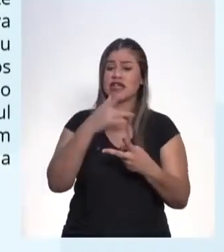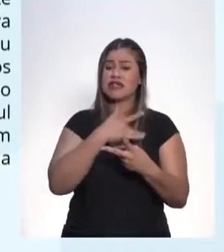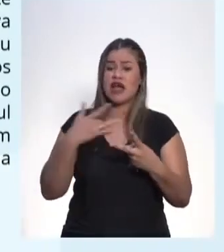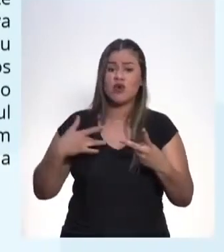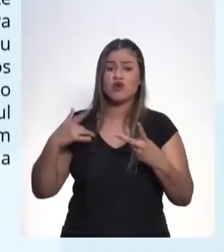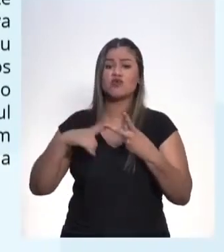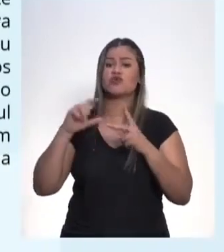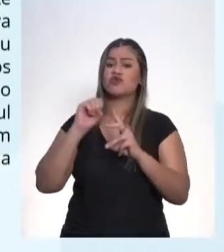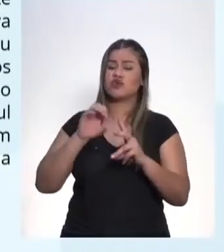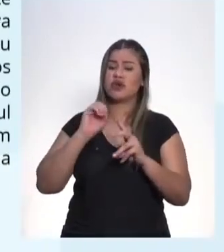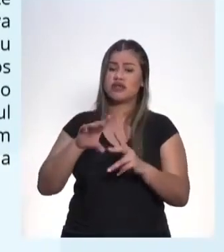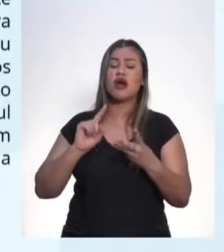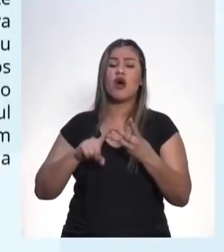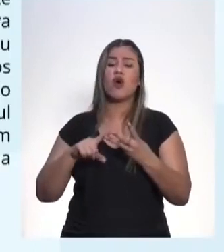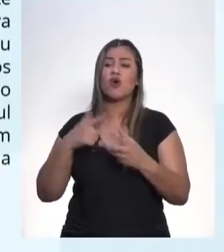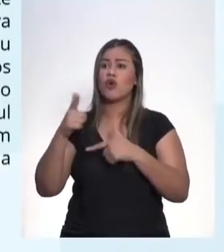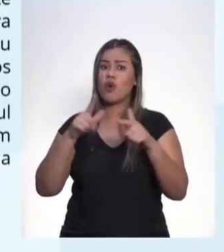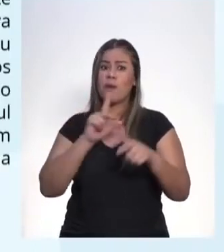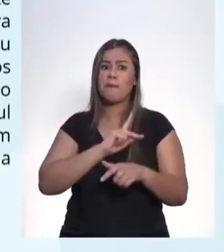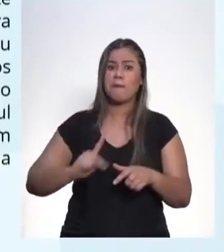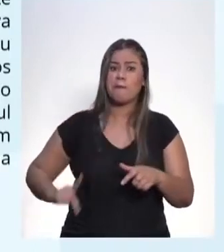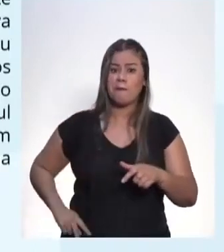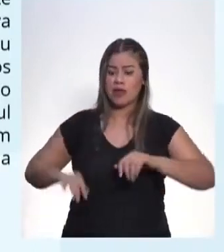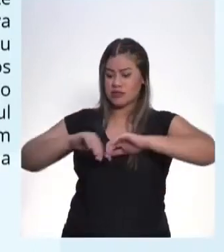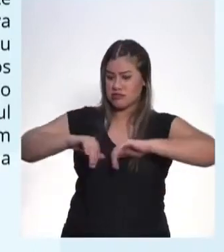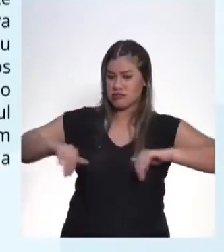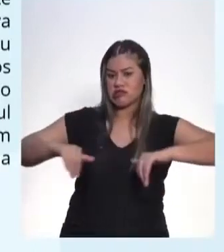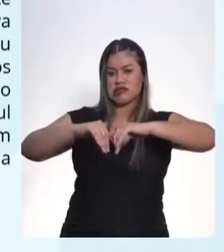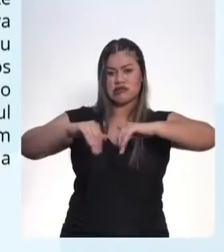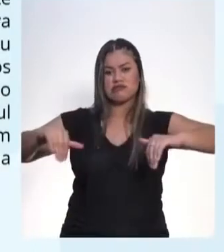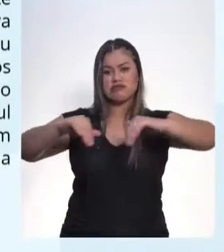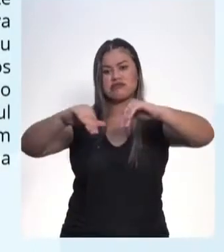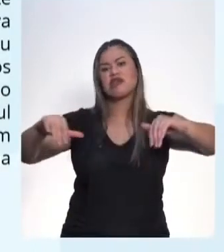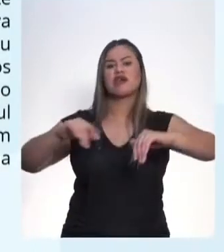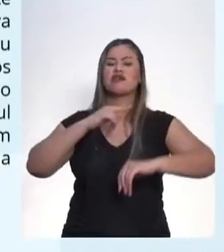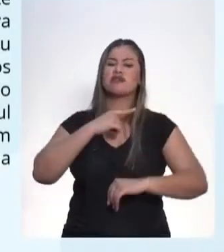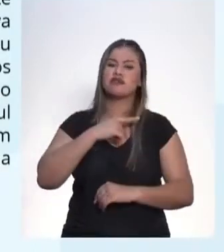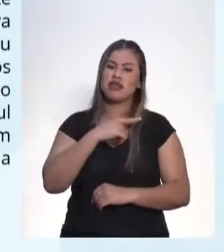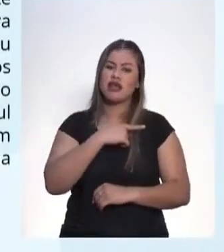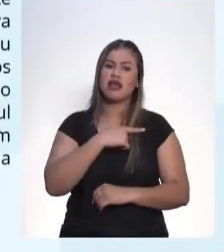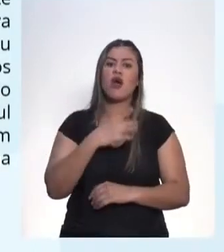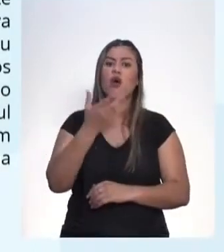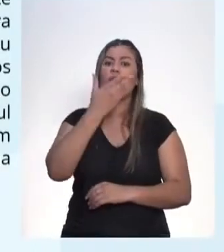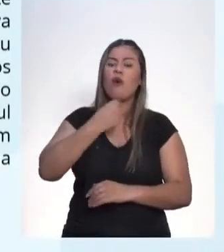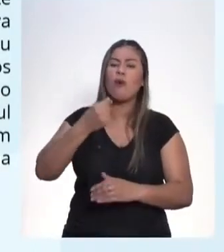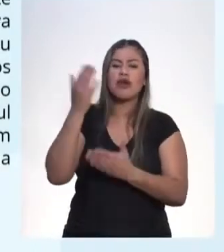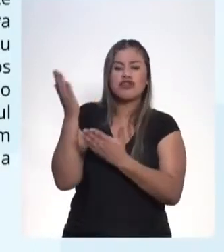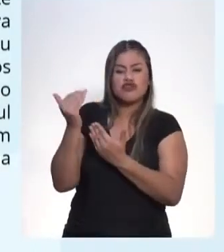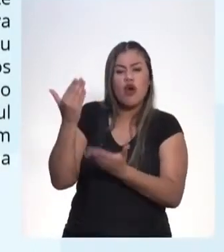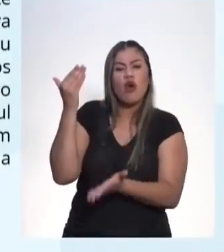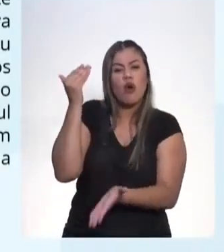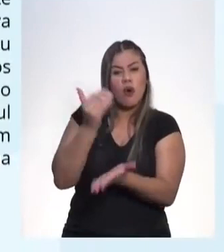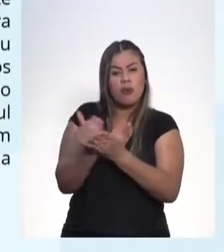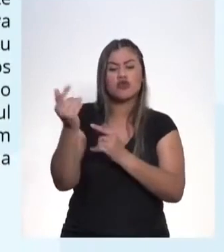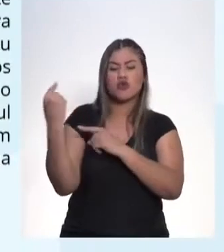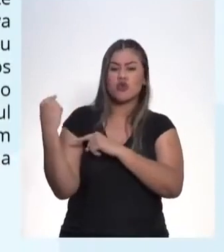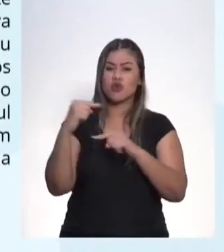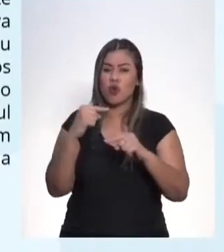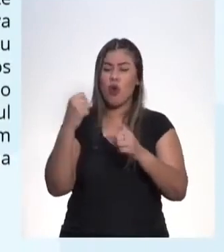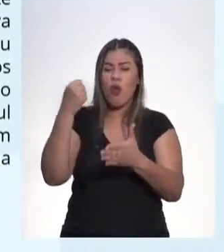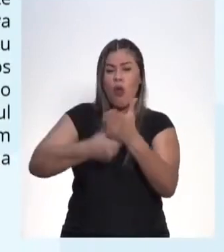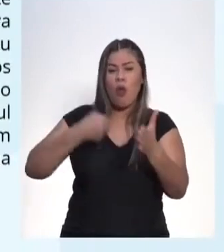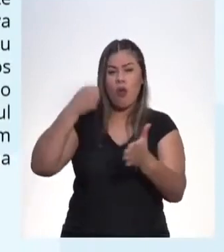outros serviços públicos foram igualmente segregados. Desde jovem, Mandela lutava contra o racismo e,